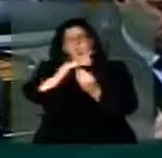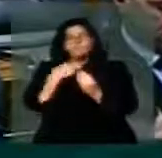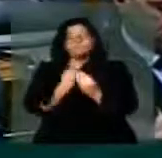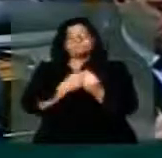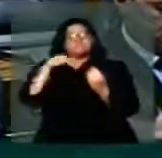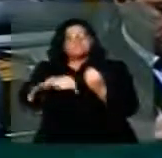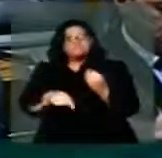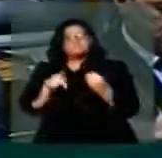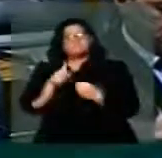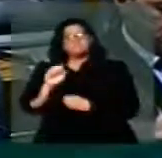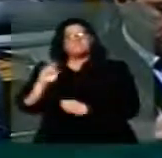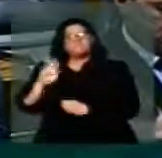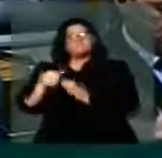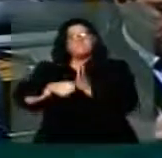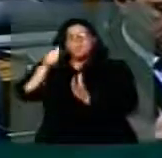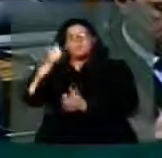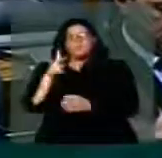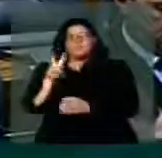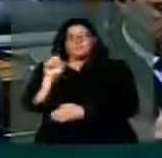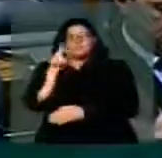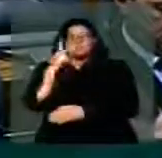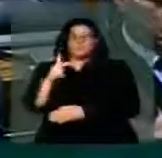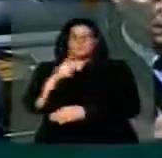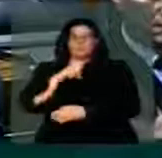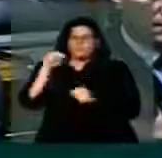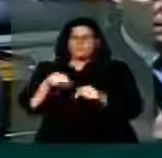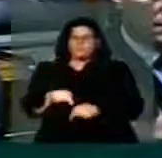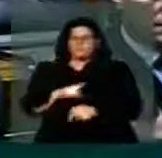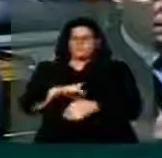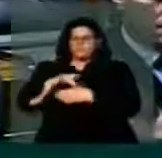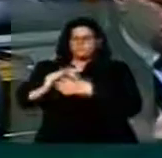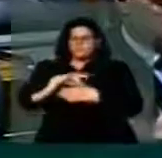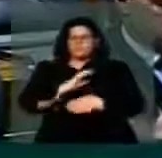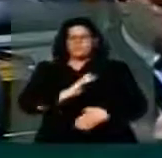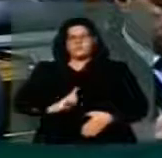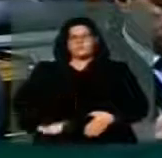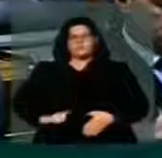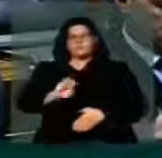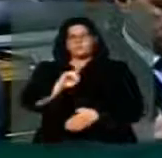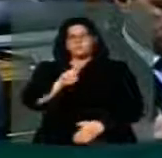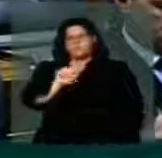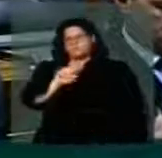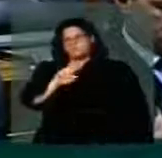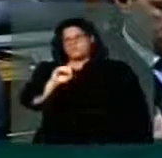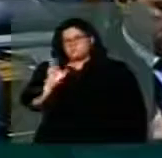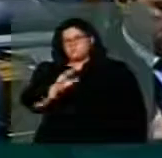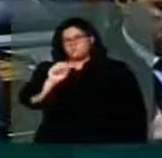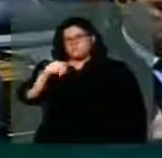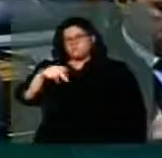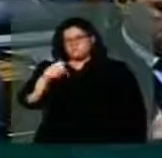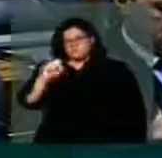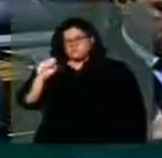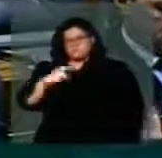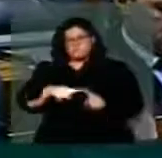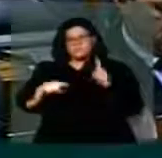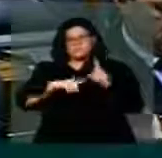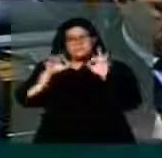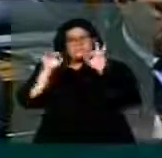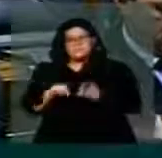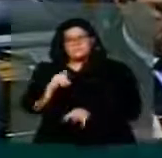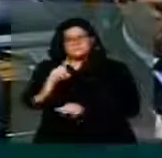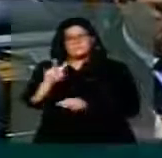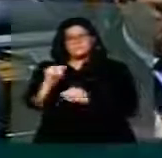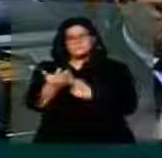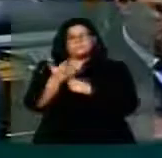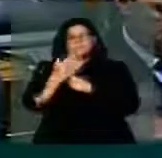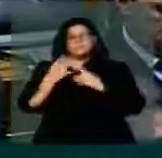PSB, primeiro ano sem a nossa grande liderança, nosso governador Eduardo Campos, mas tenho certeza que você vai nos ajudar a